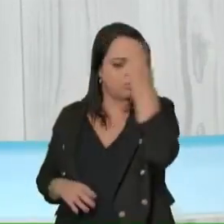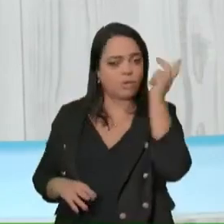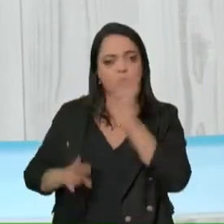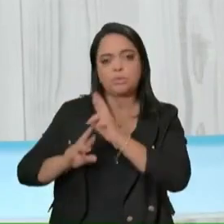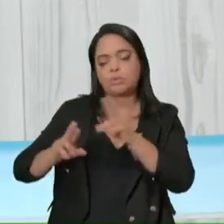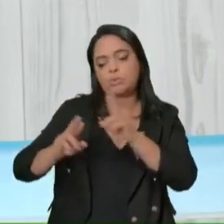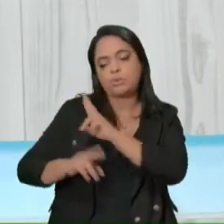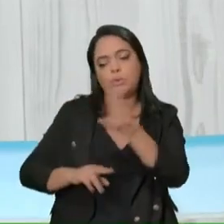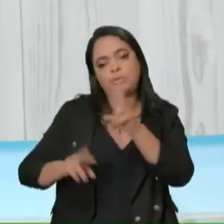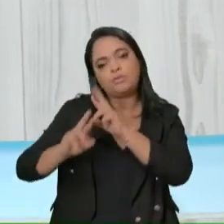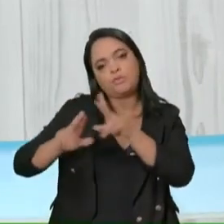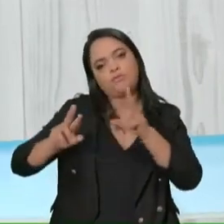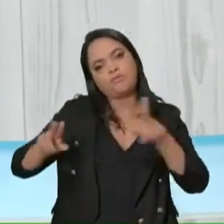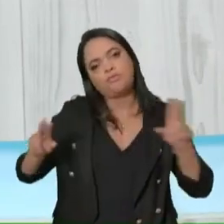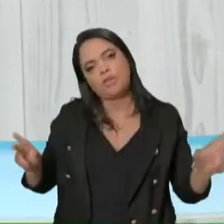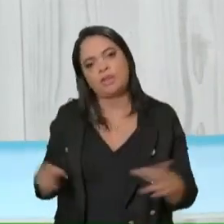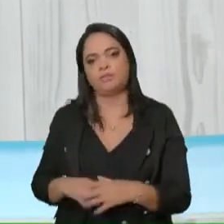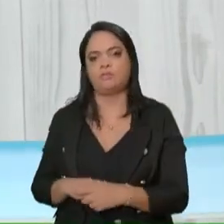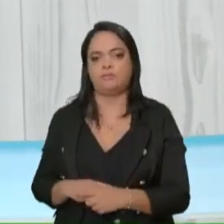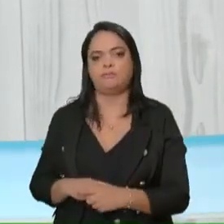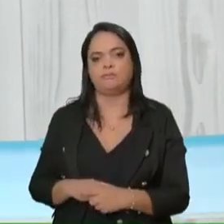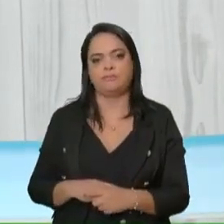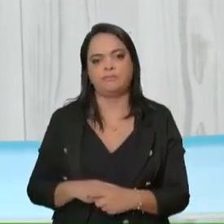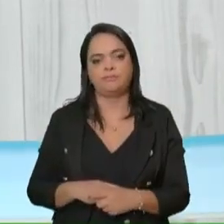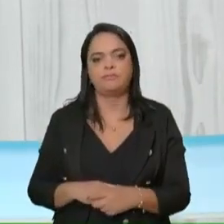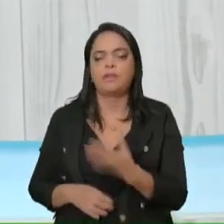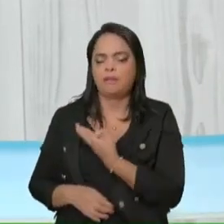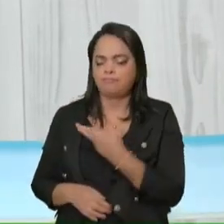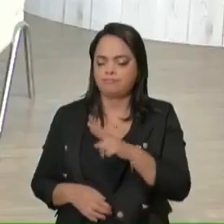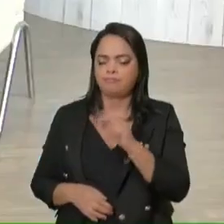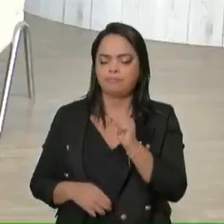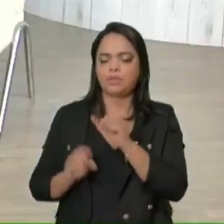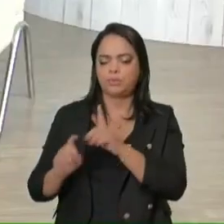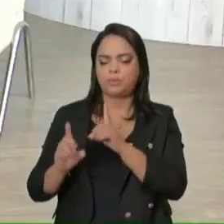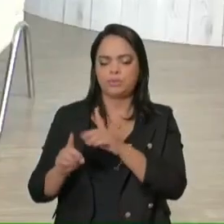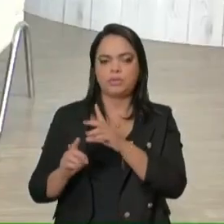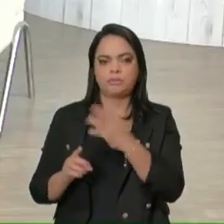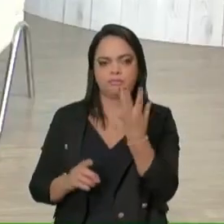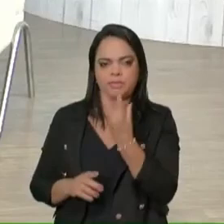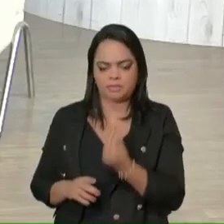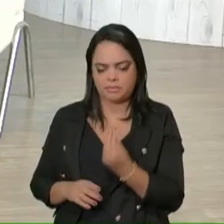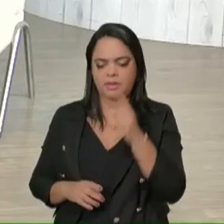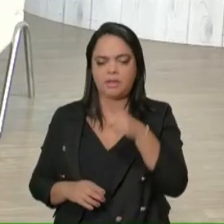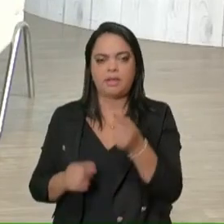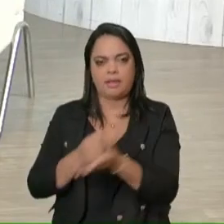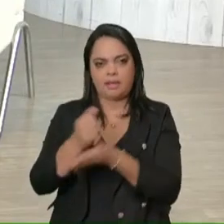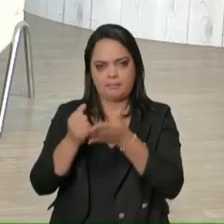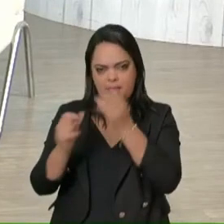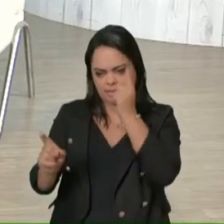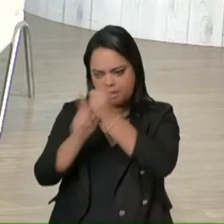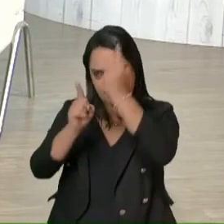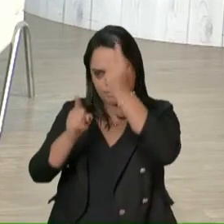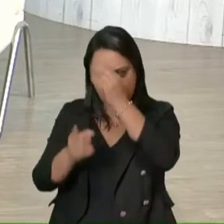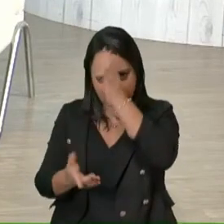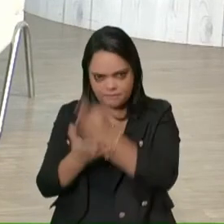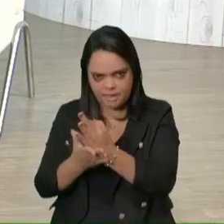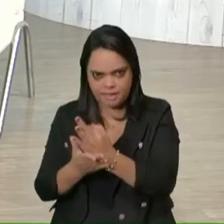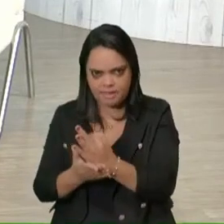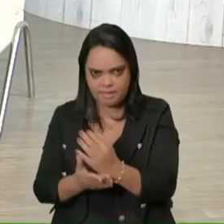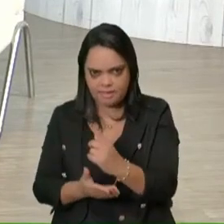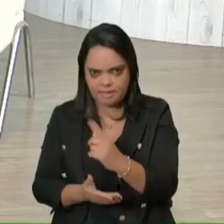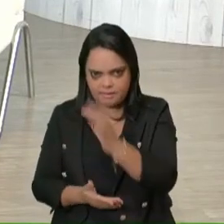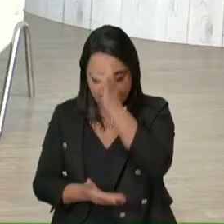de fato, entendendo a essência do que ele é. E a religião, a doutrina espírita, é uma base para encontrar a fé, para ter fé?